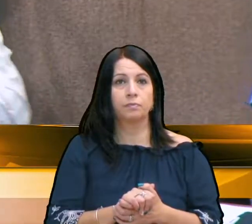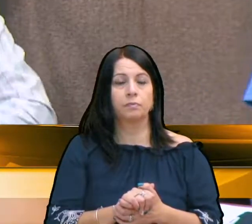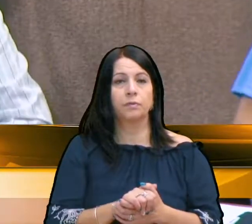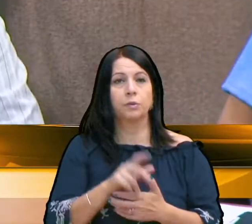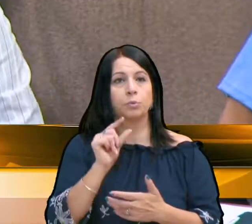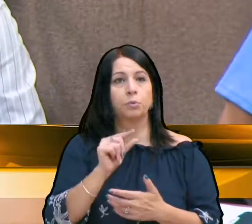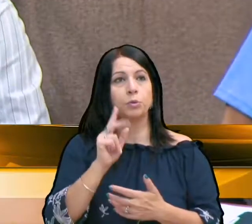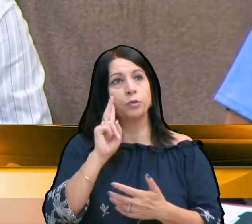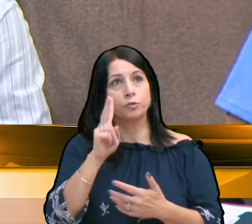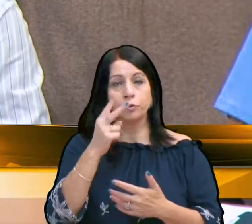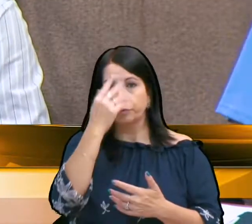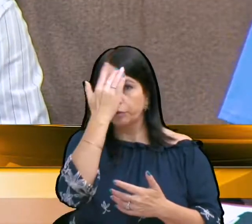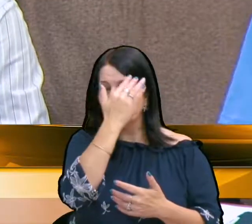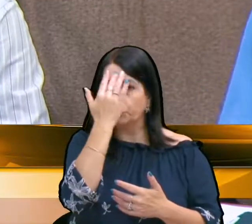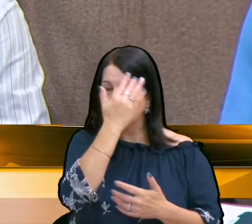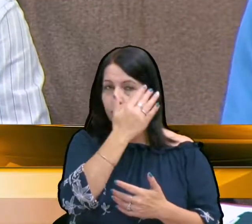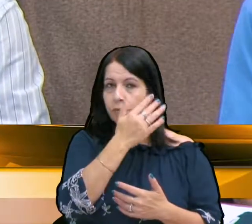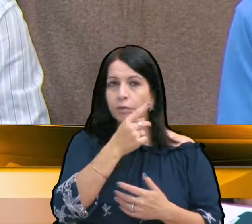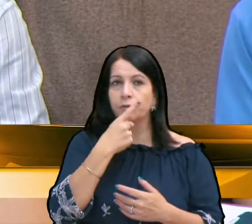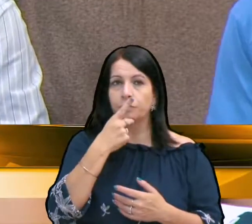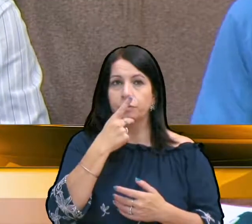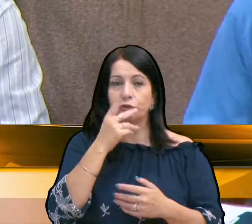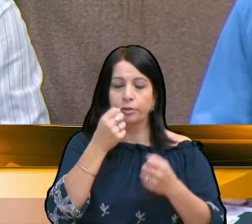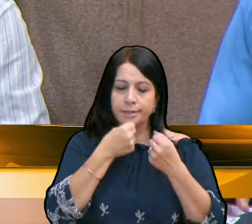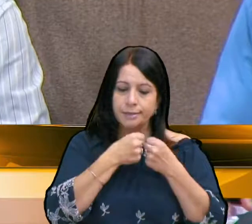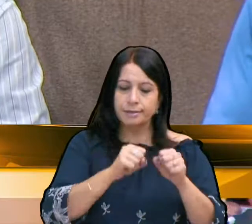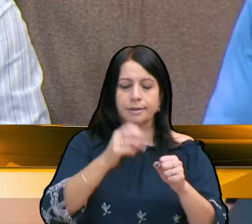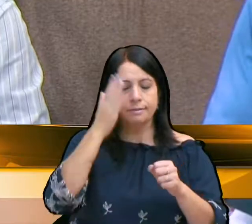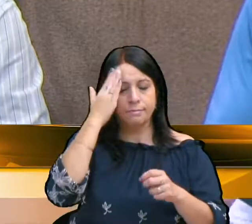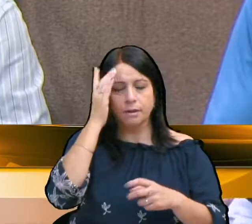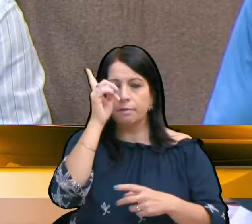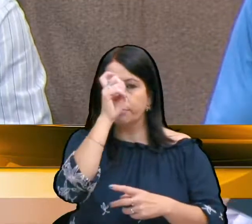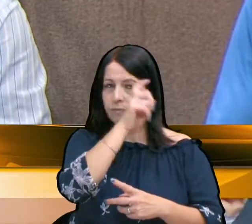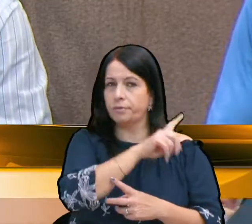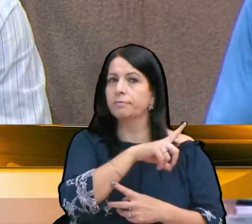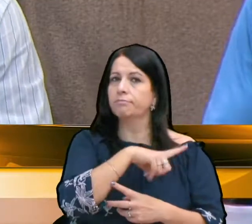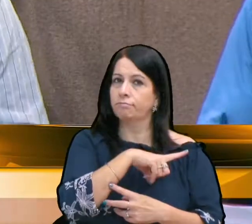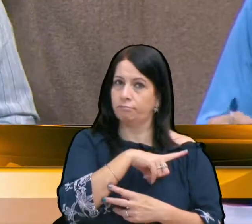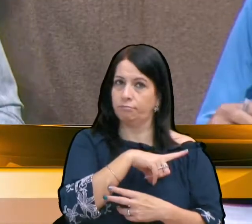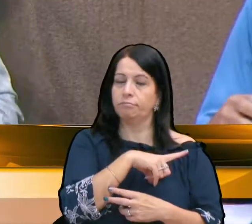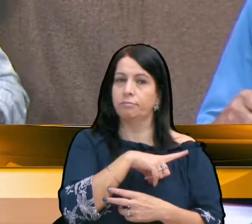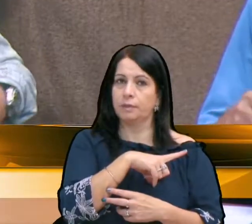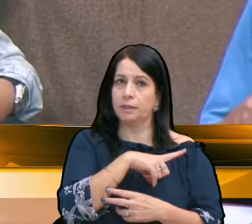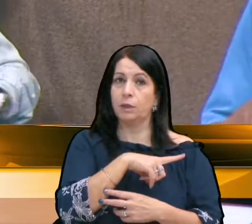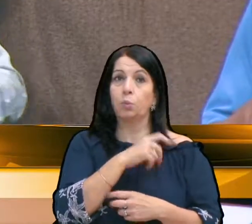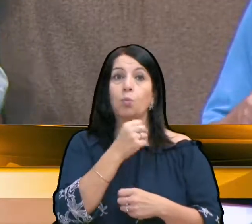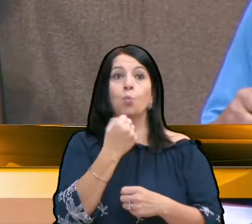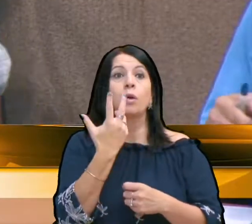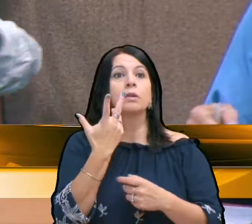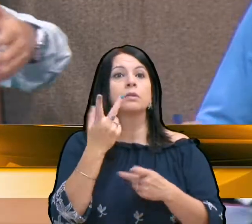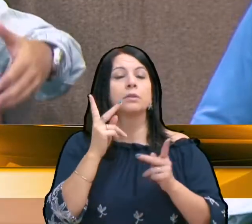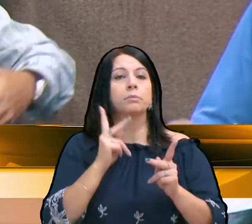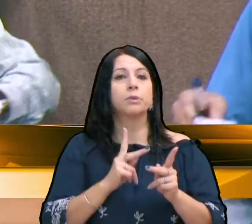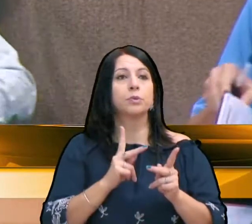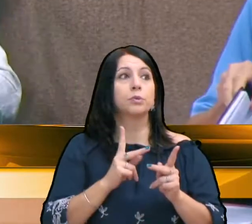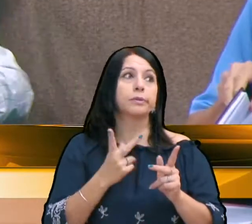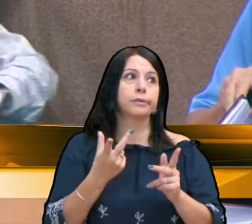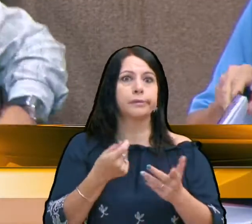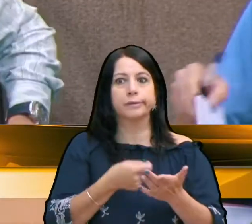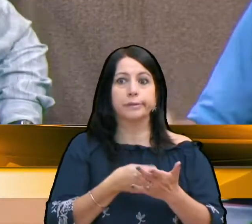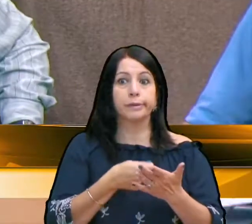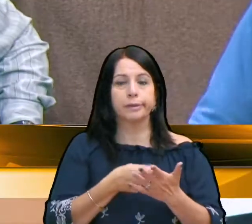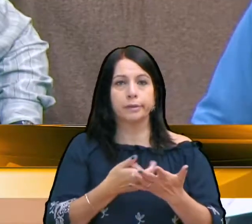vereador Adiló, que a gente que passou por secretaria sabe a dificuldade que é isso e o quanto as pessoas tentam